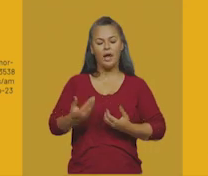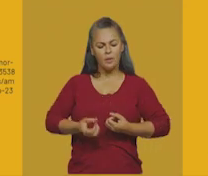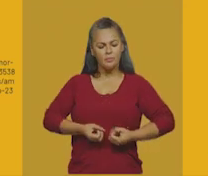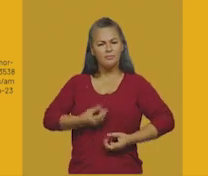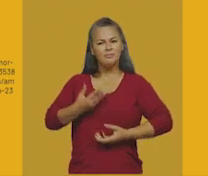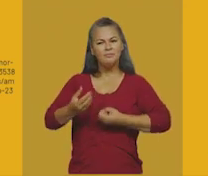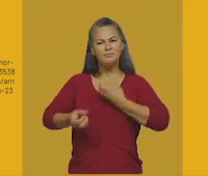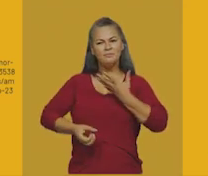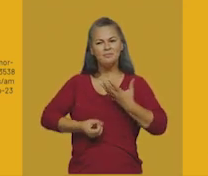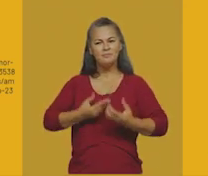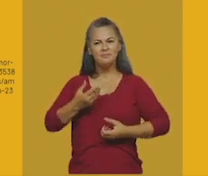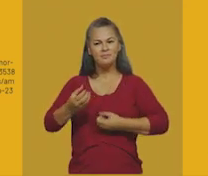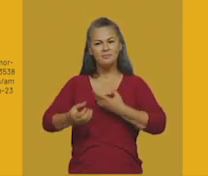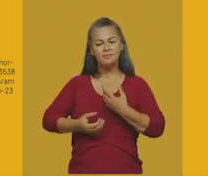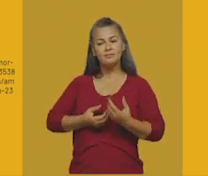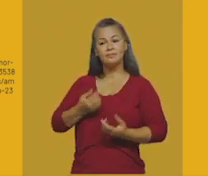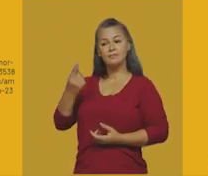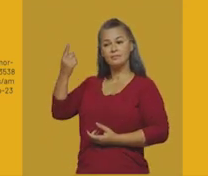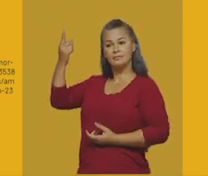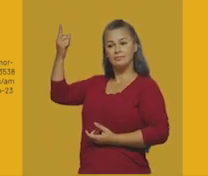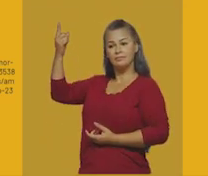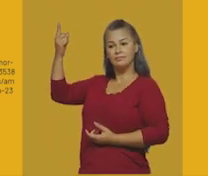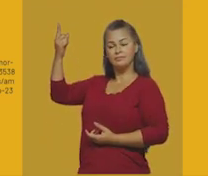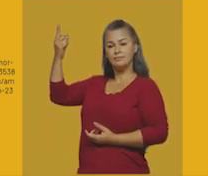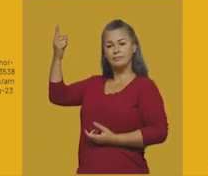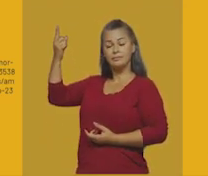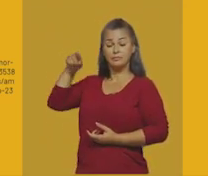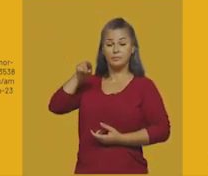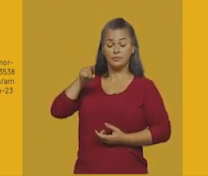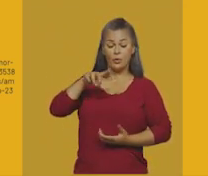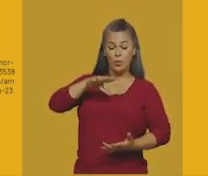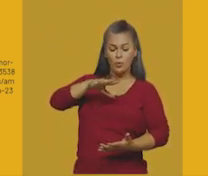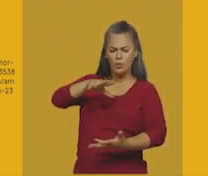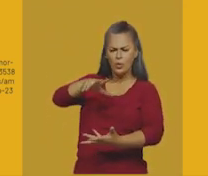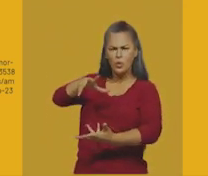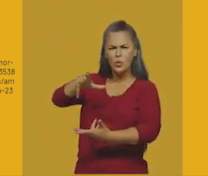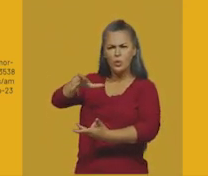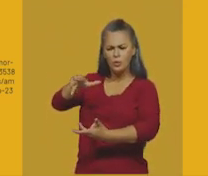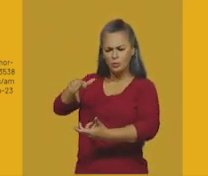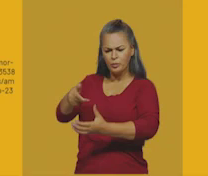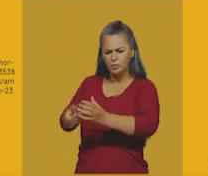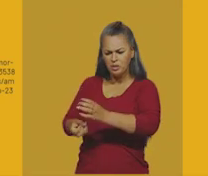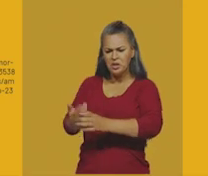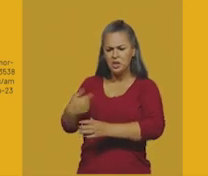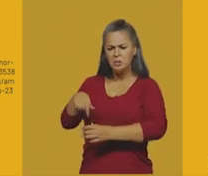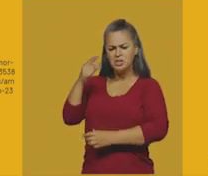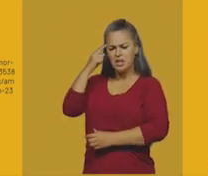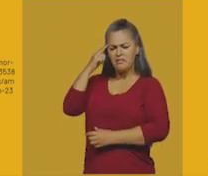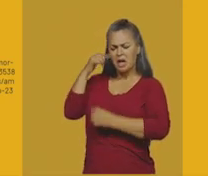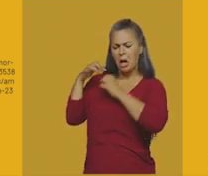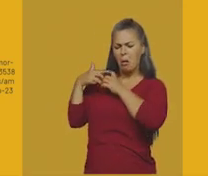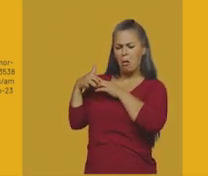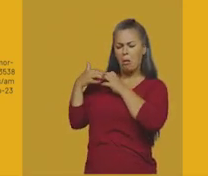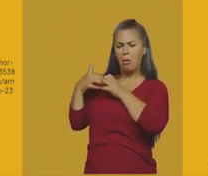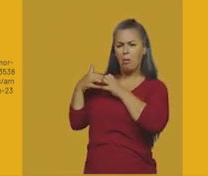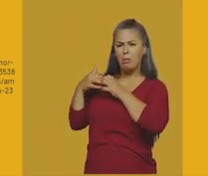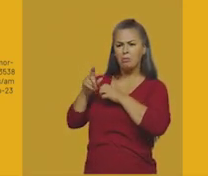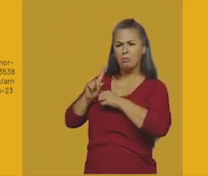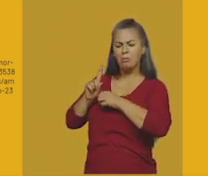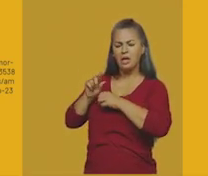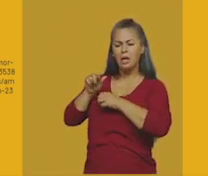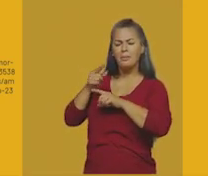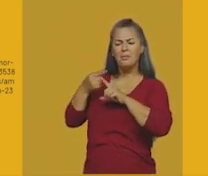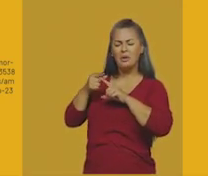Poetizando, Alberto Caeiro. O mundo não se fez para pensarmos nele. Pensar é